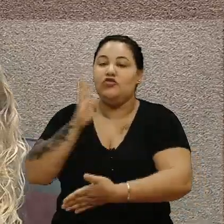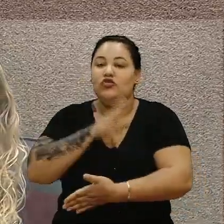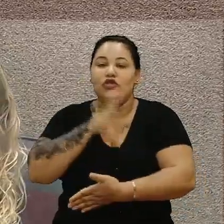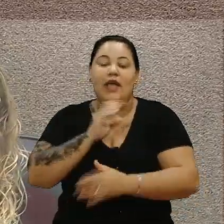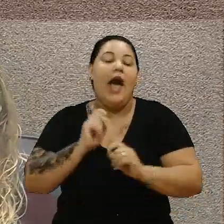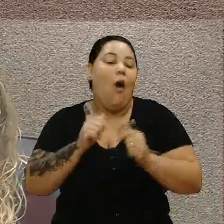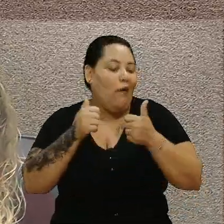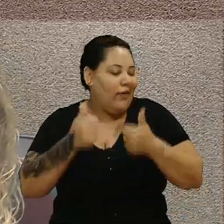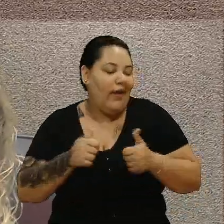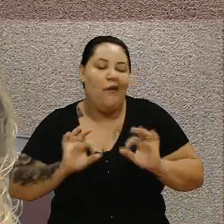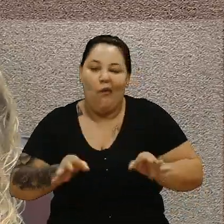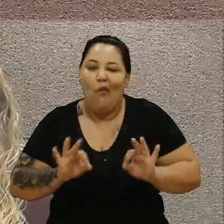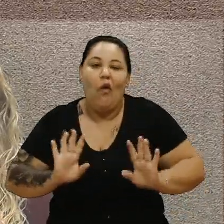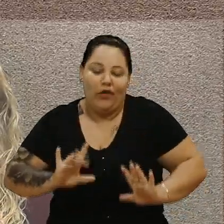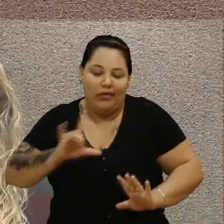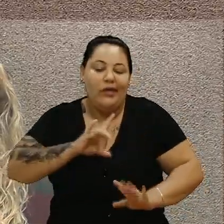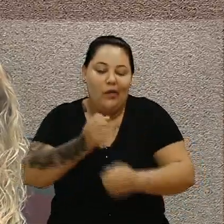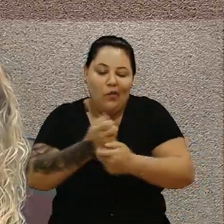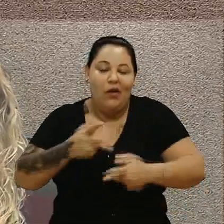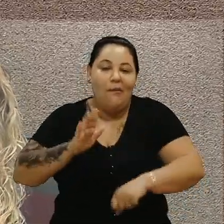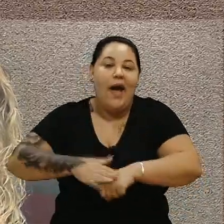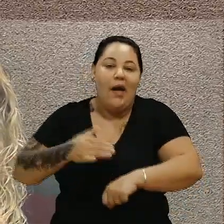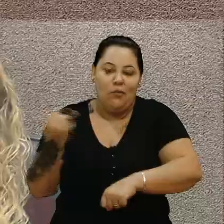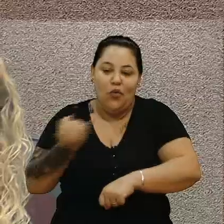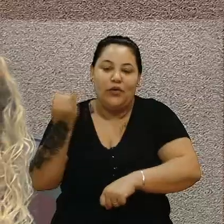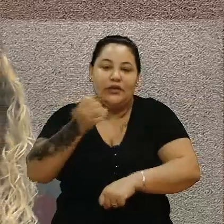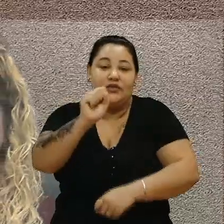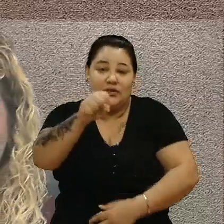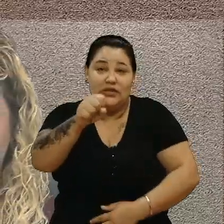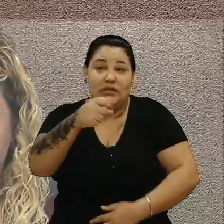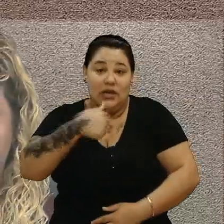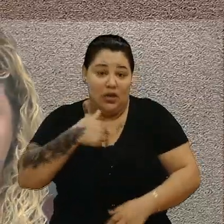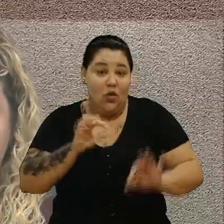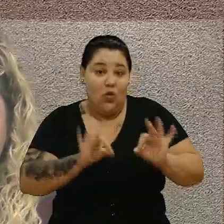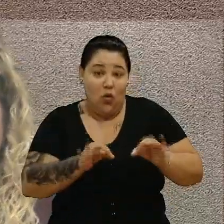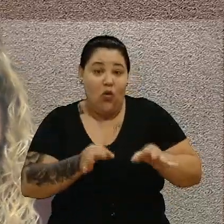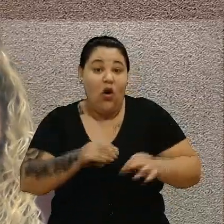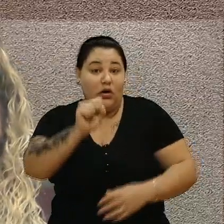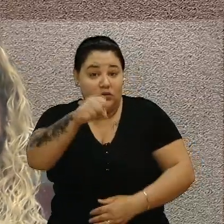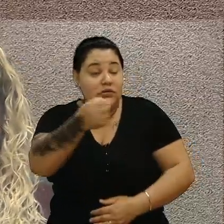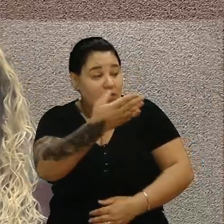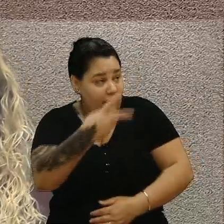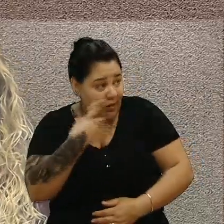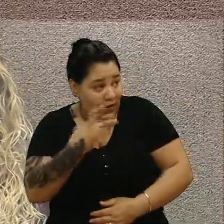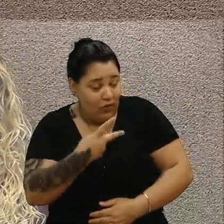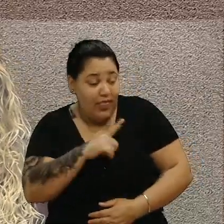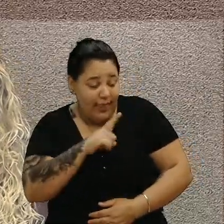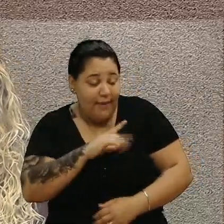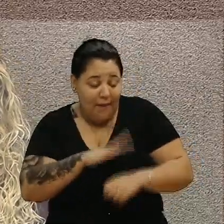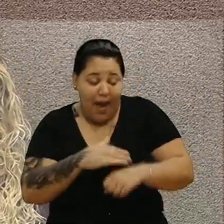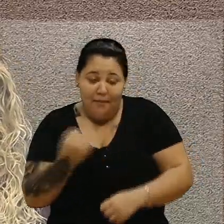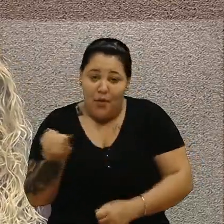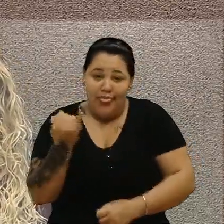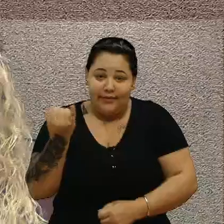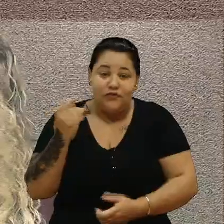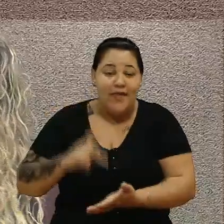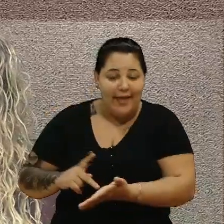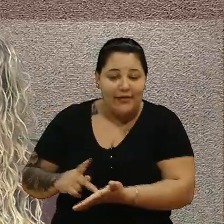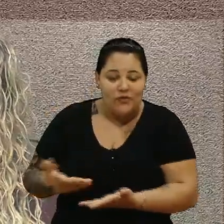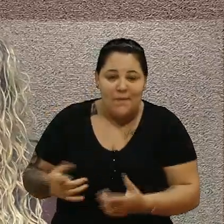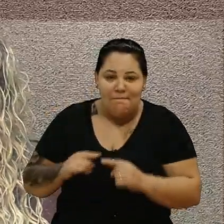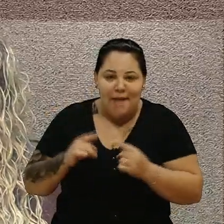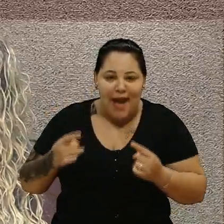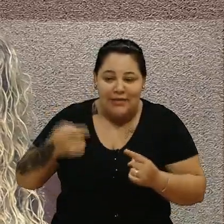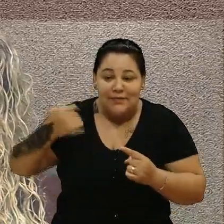concordo que teria coisas mais importantes, eu concordo com a vereadora também que teria coisas mais importantes, é verdade. Mas isso tem que servir